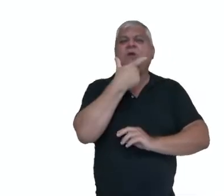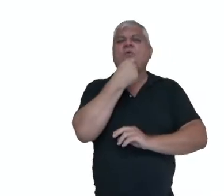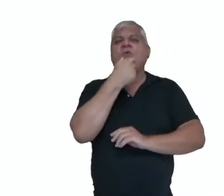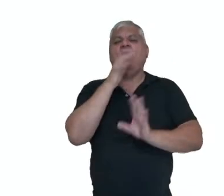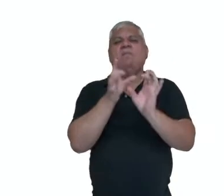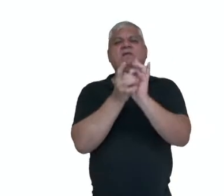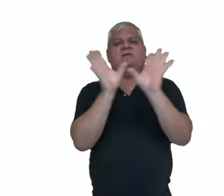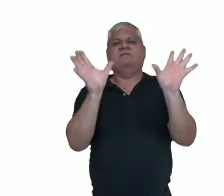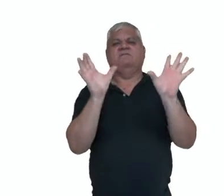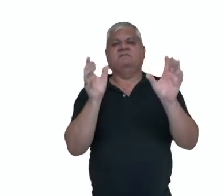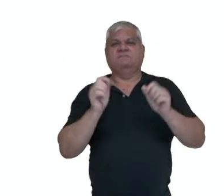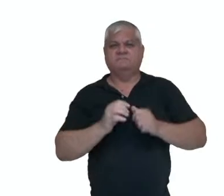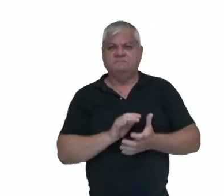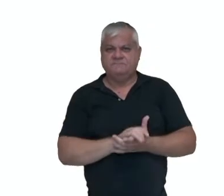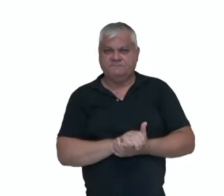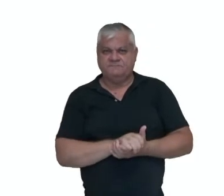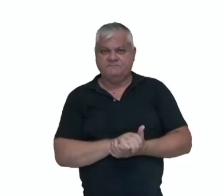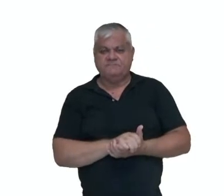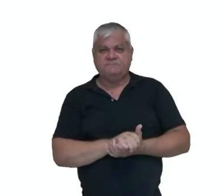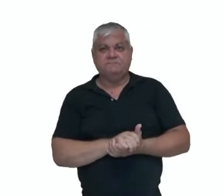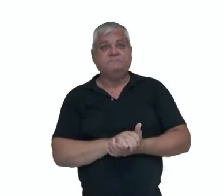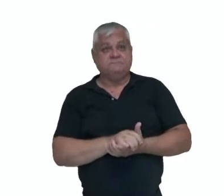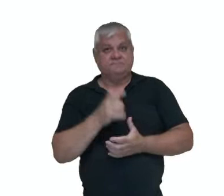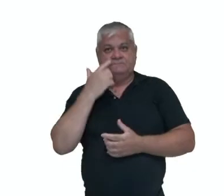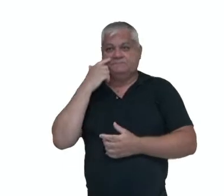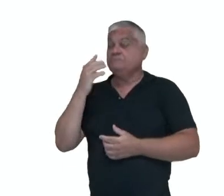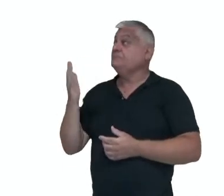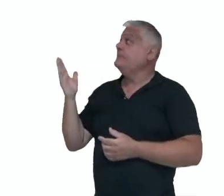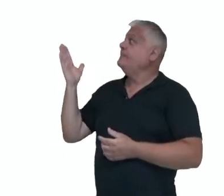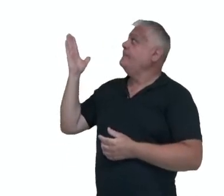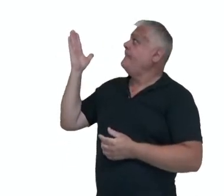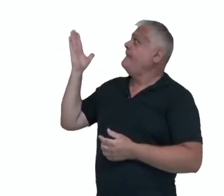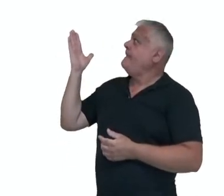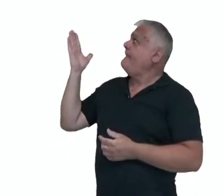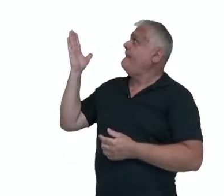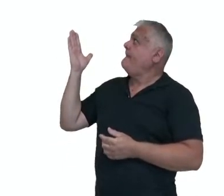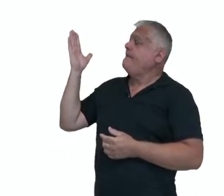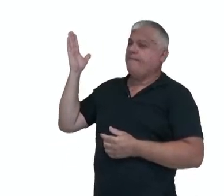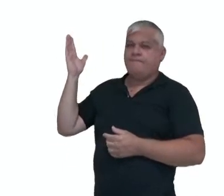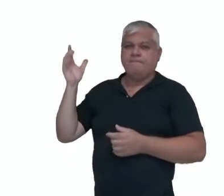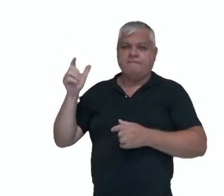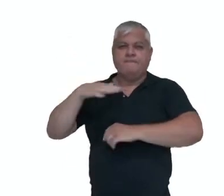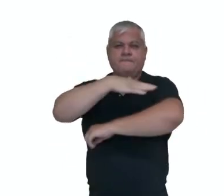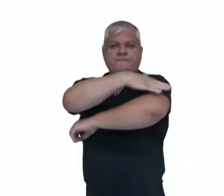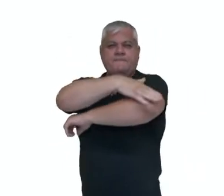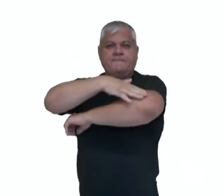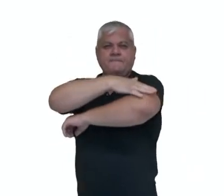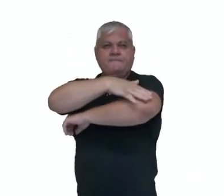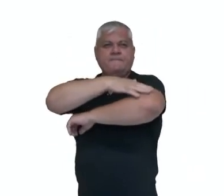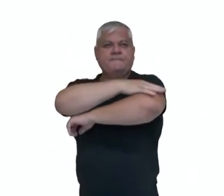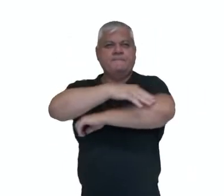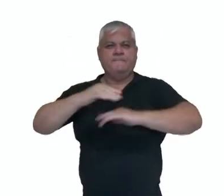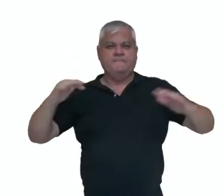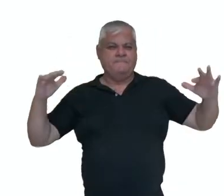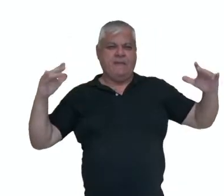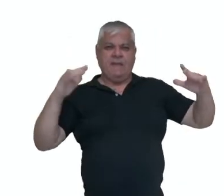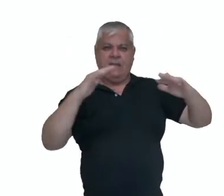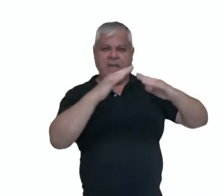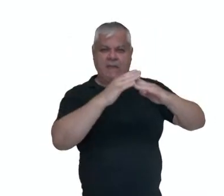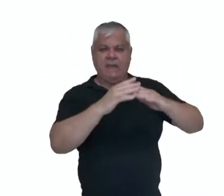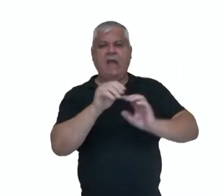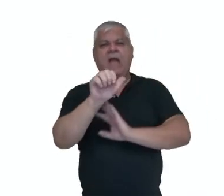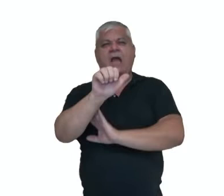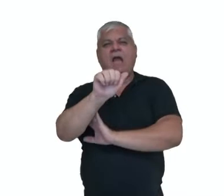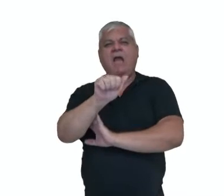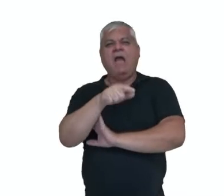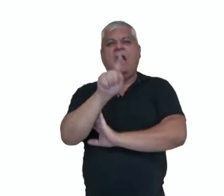livre. Então, eu coloquei a imagem aqui para vocês da praça, né? A gente chama ágora.